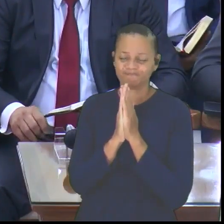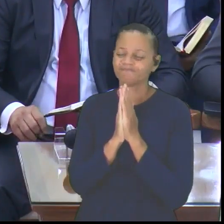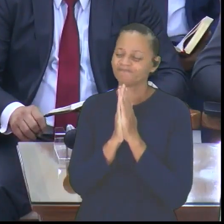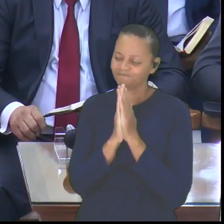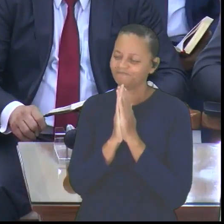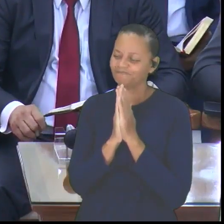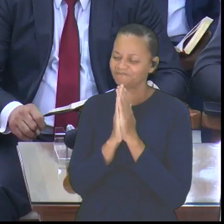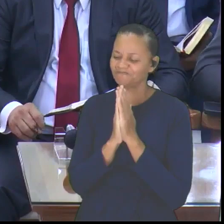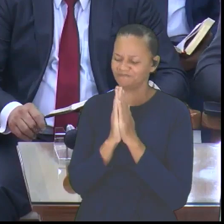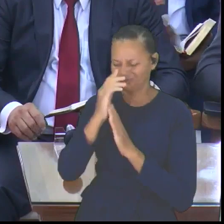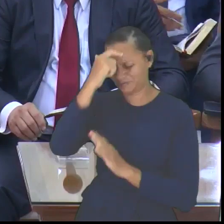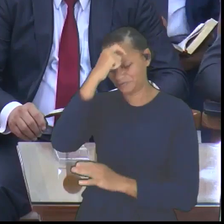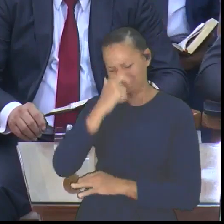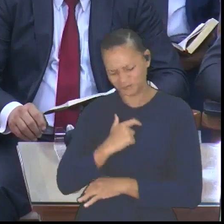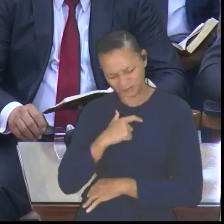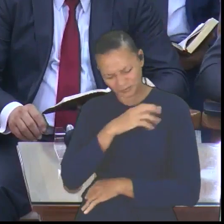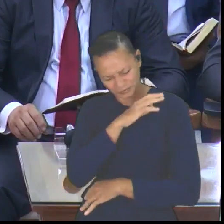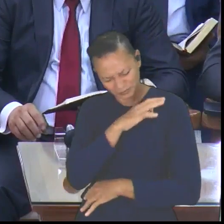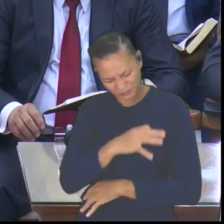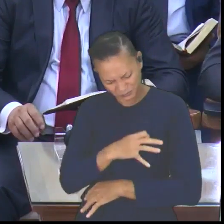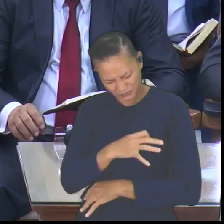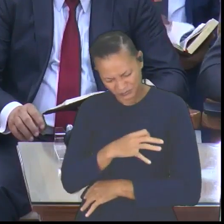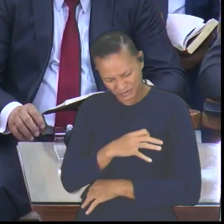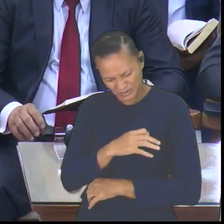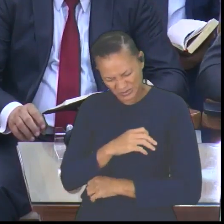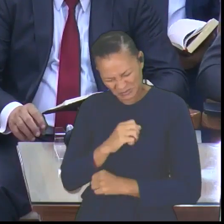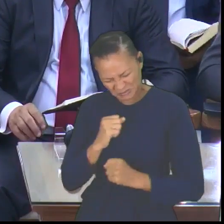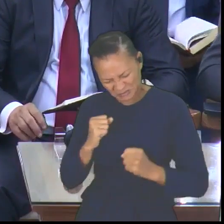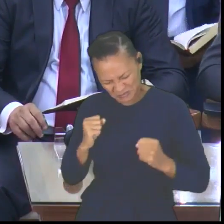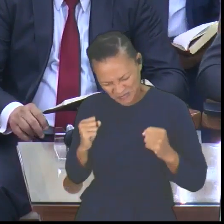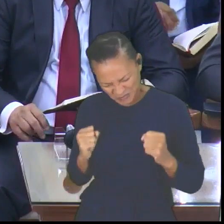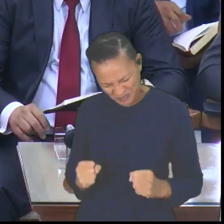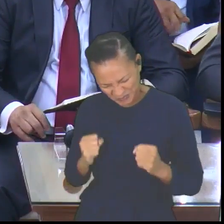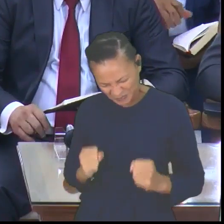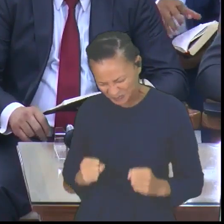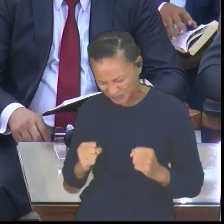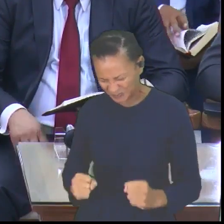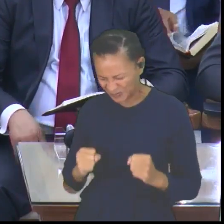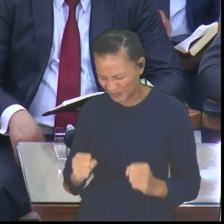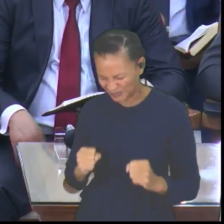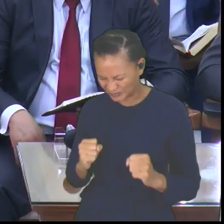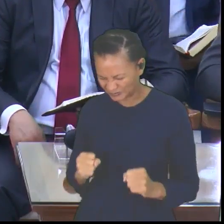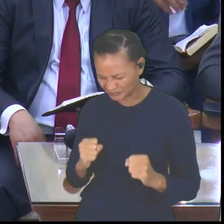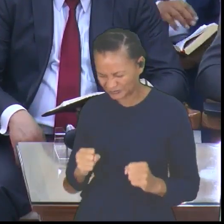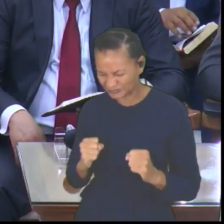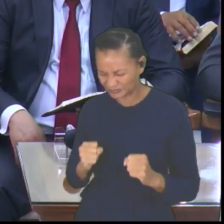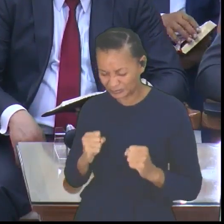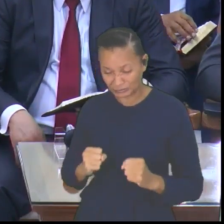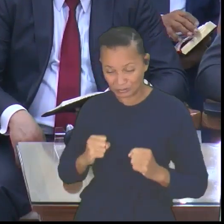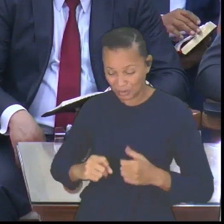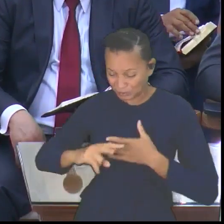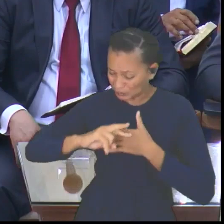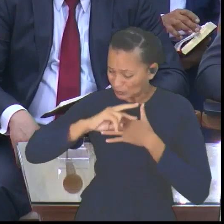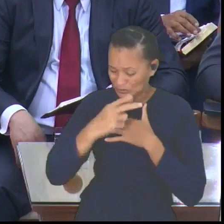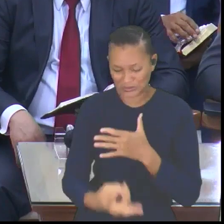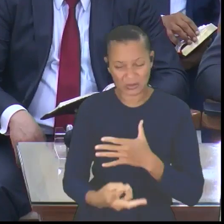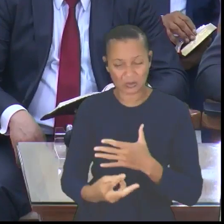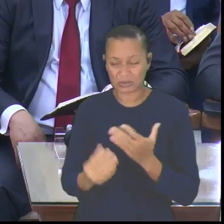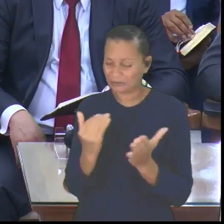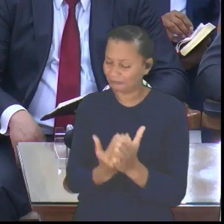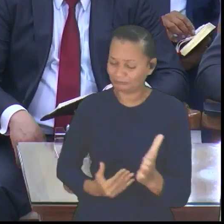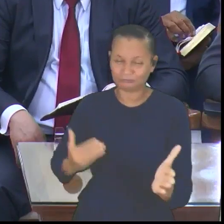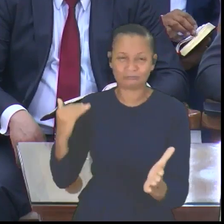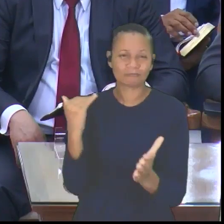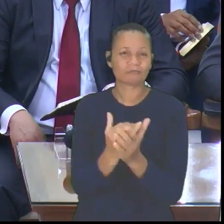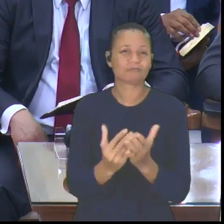feita por um justo, ela pode o que, irmãos? Muito em seus efeitos. E eu